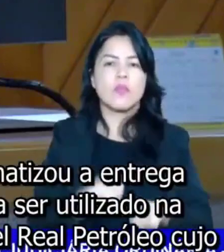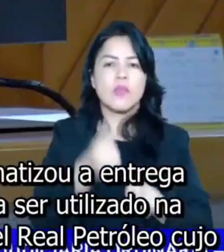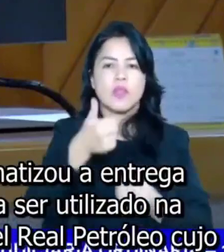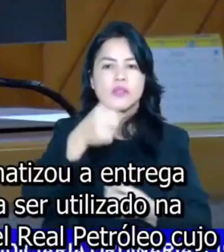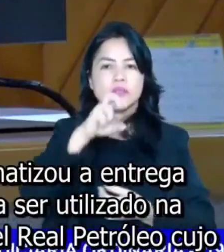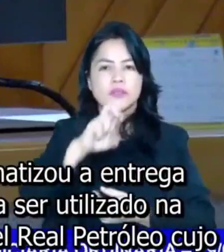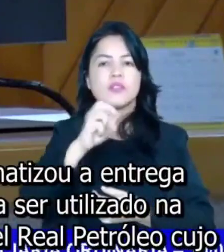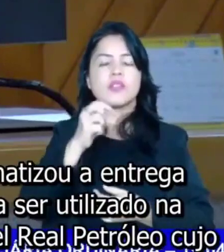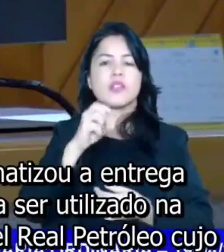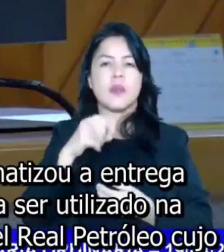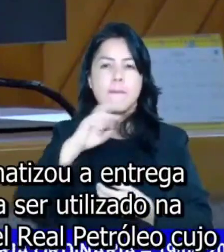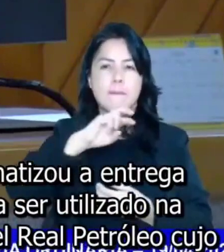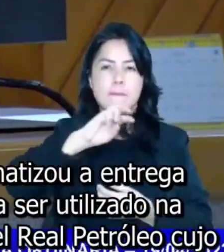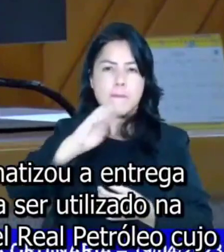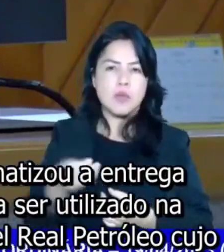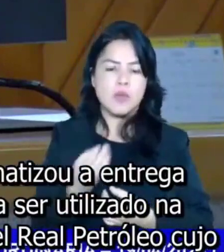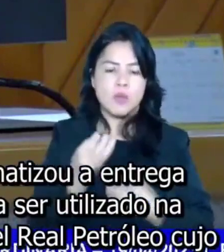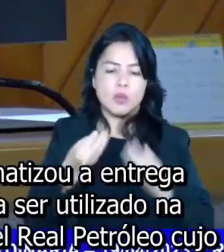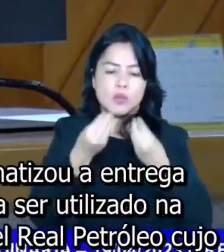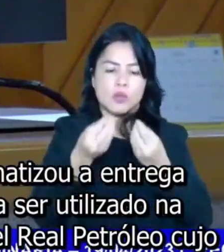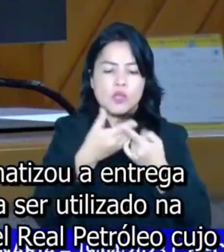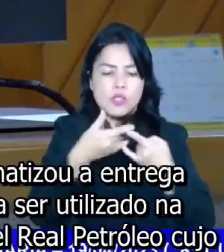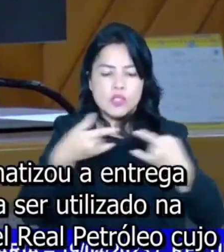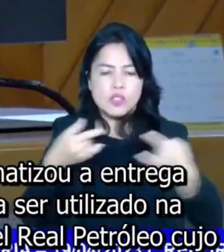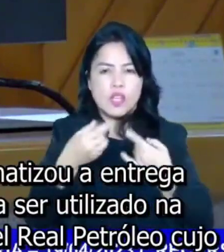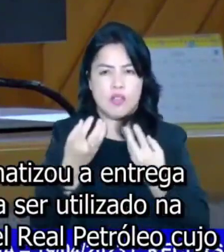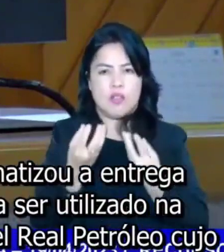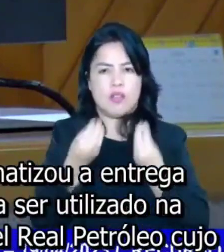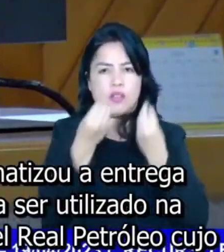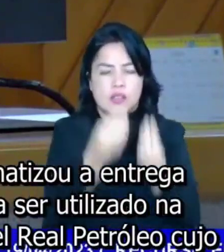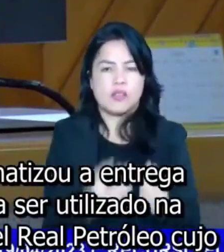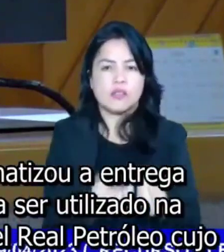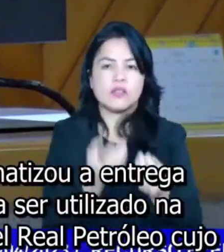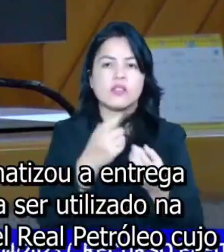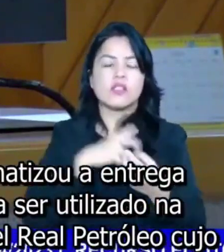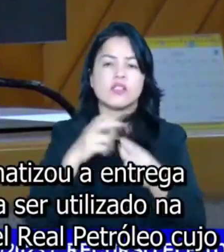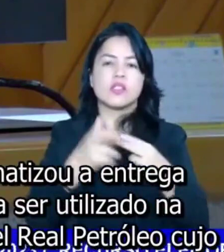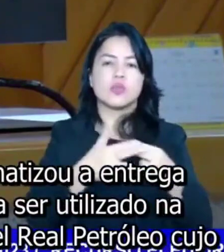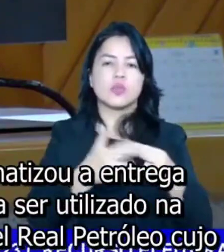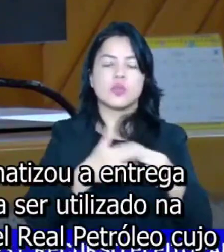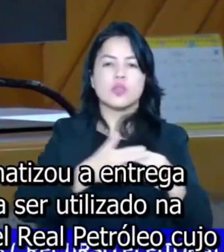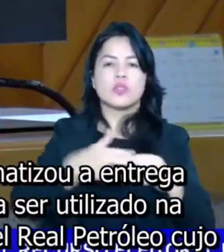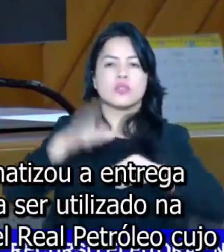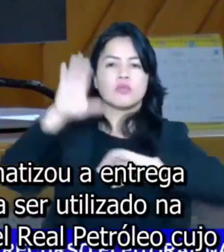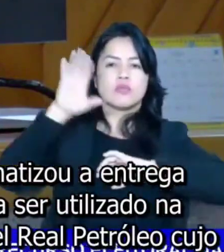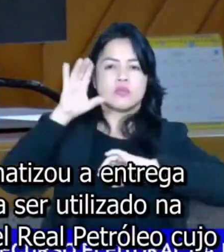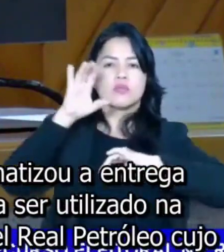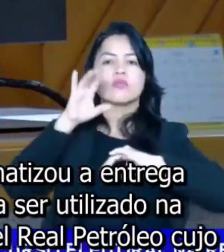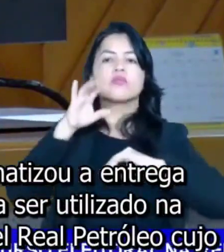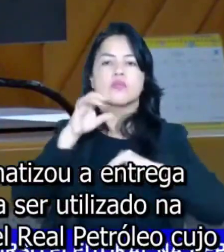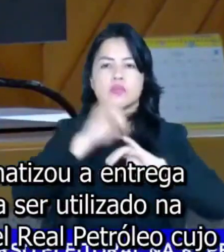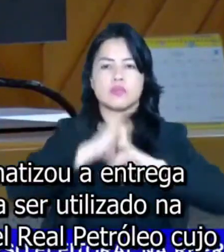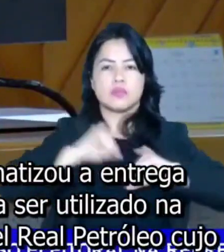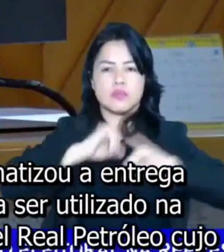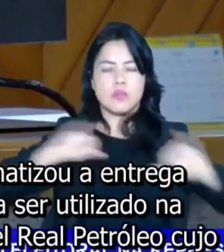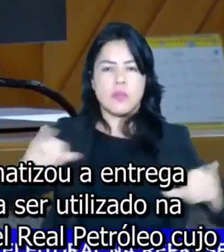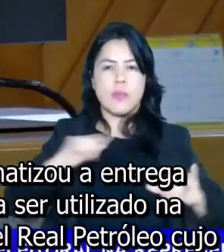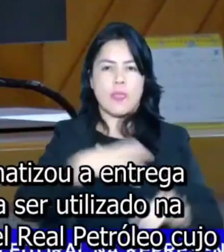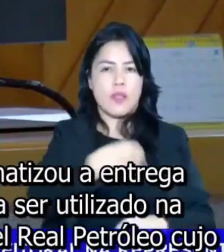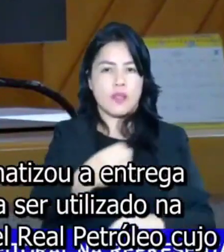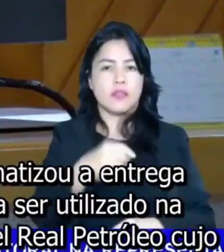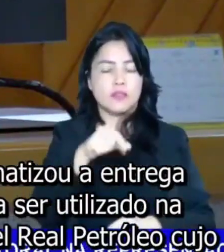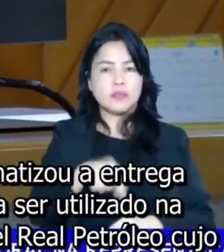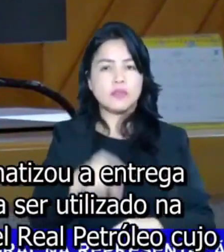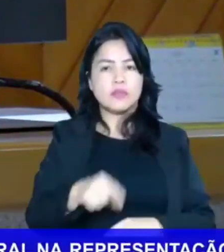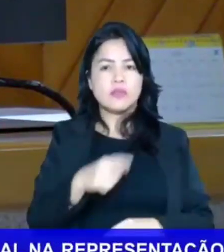em cheque por meio de Ítalo Bruno para ser utilizado na campanha do filho. Há indícios que o posto de combustível